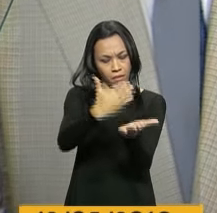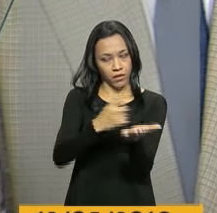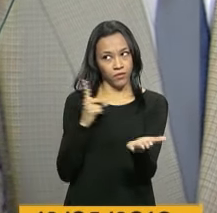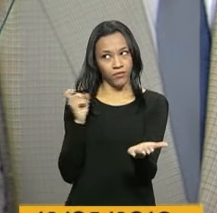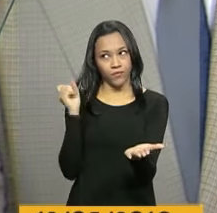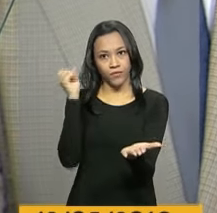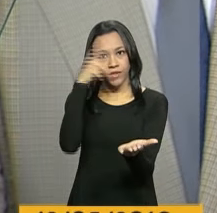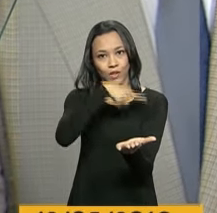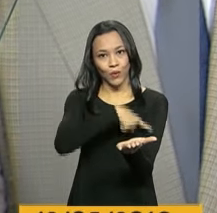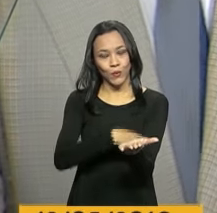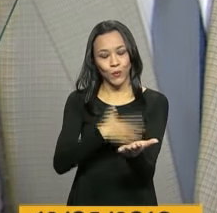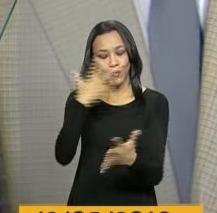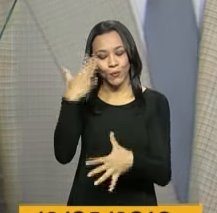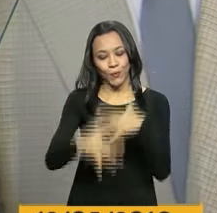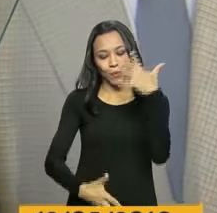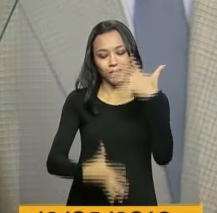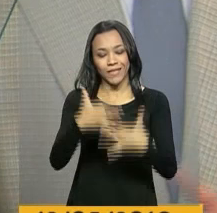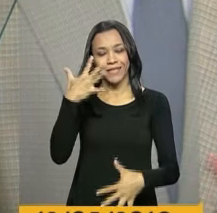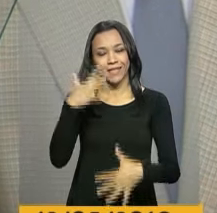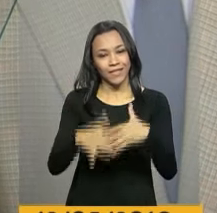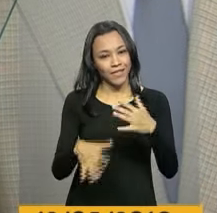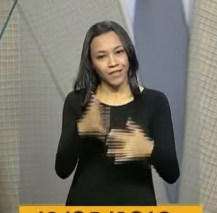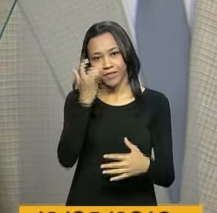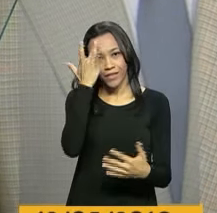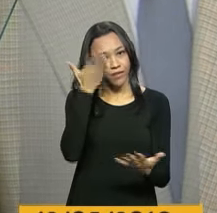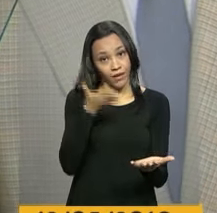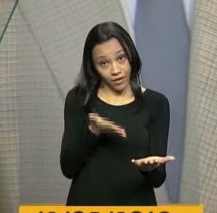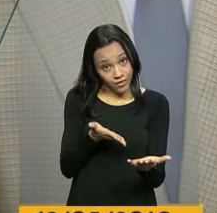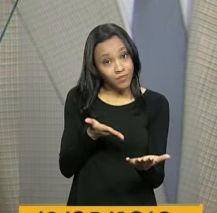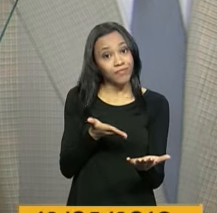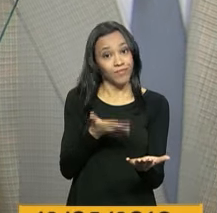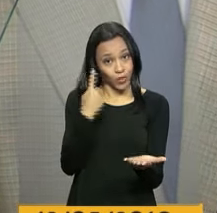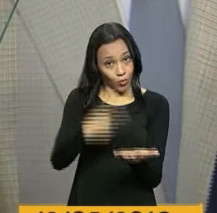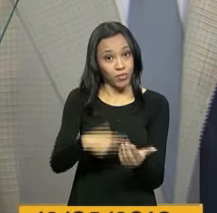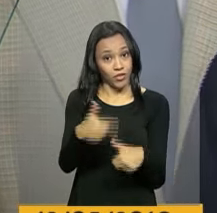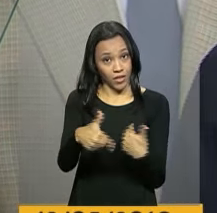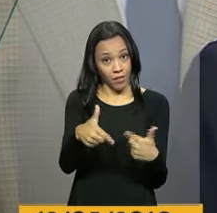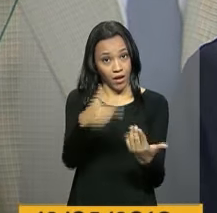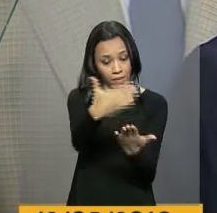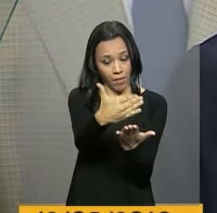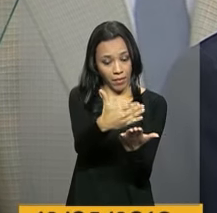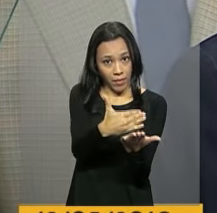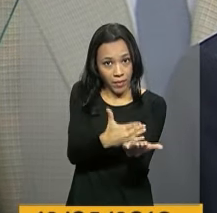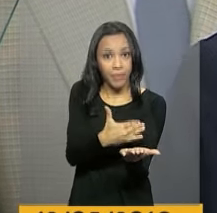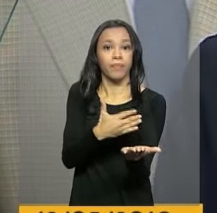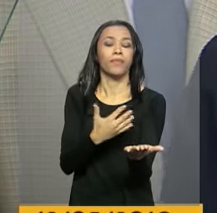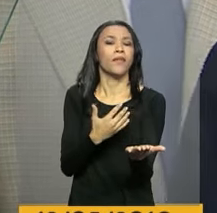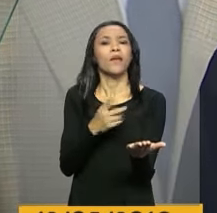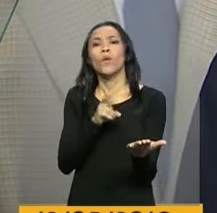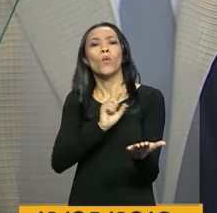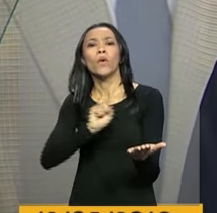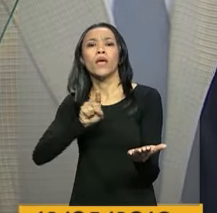difícil, complicada, não é fácil, ela será balizada,